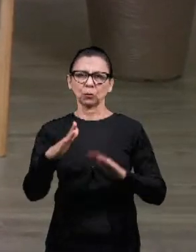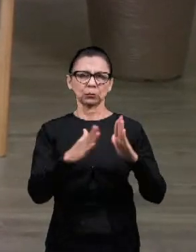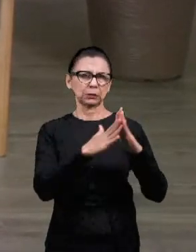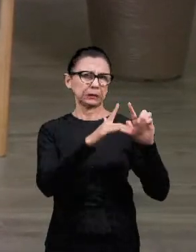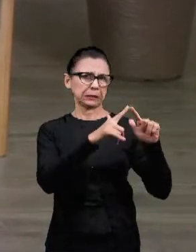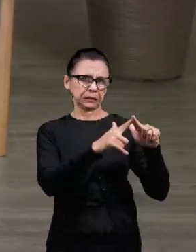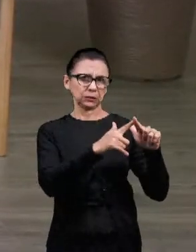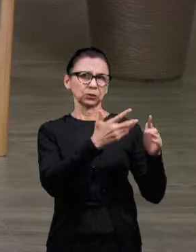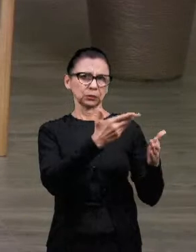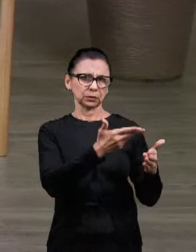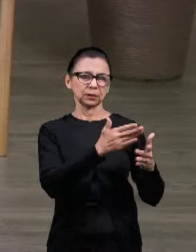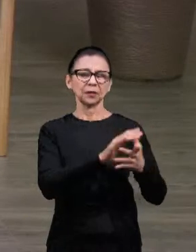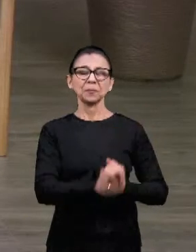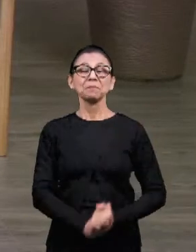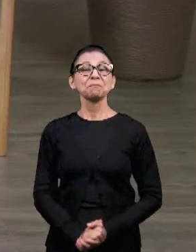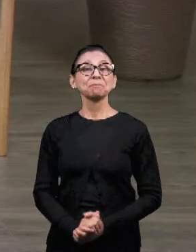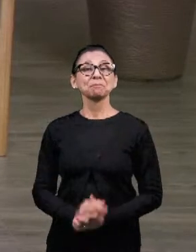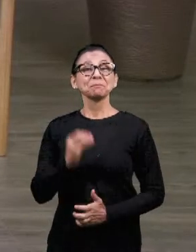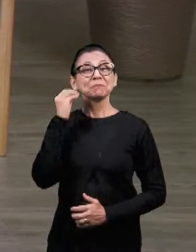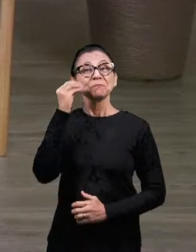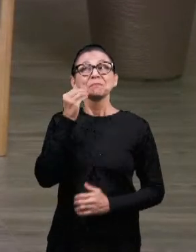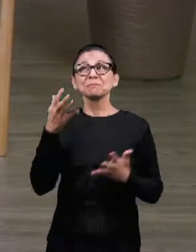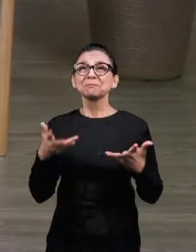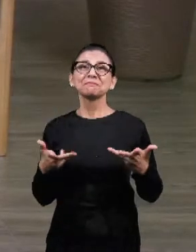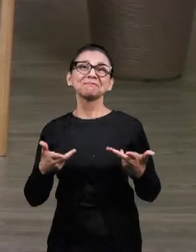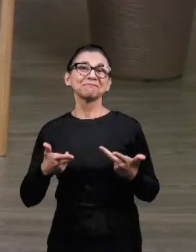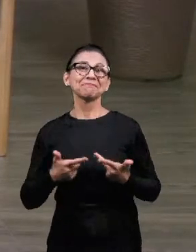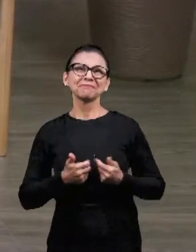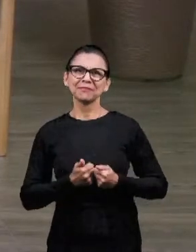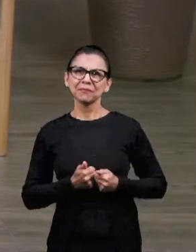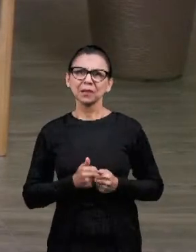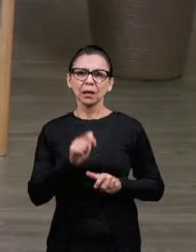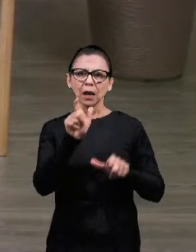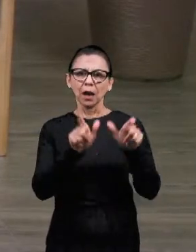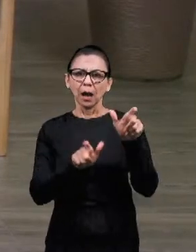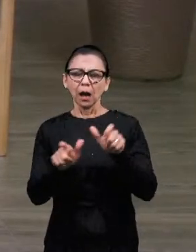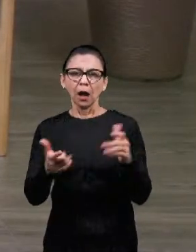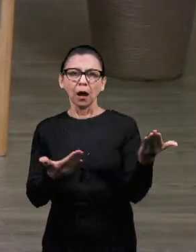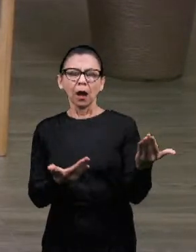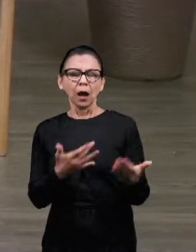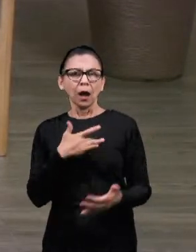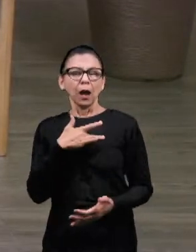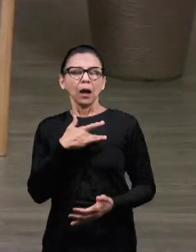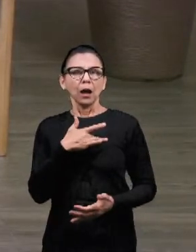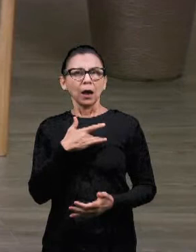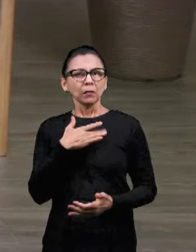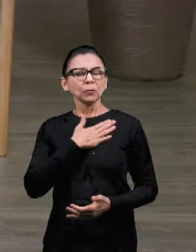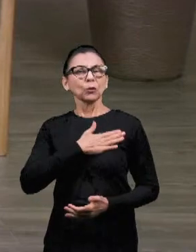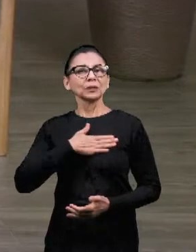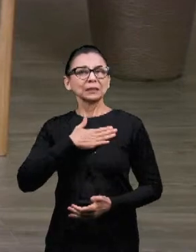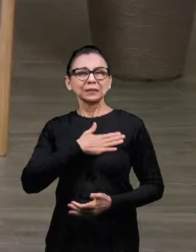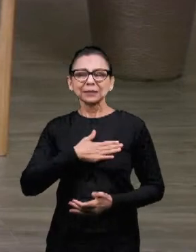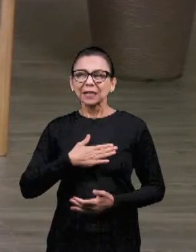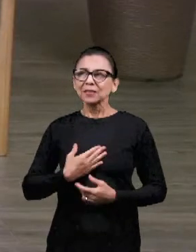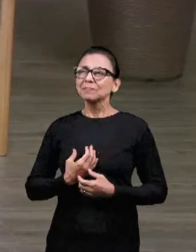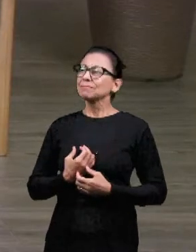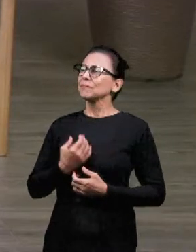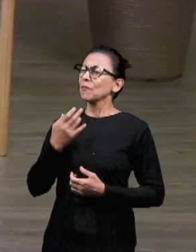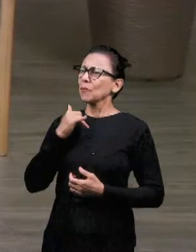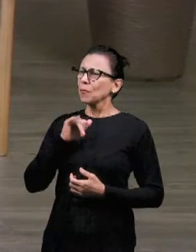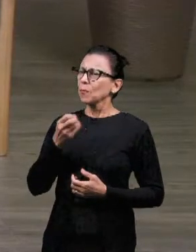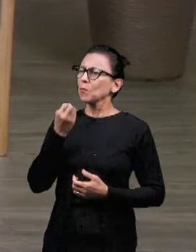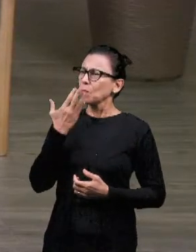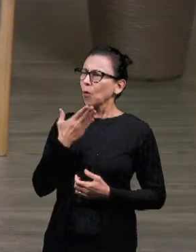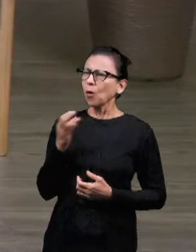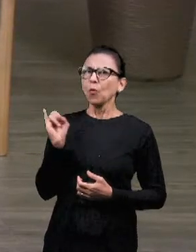a experiência dele foi maravilhosa com dons. Como tocou vários jovens ali, depois expressaram ali como aquilo foi